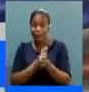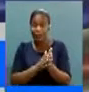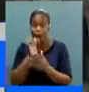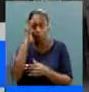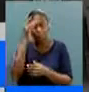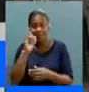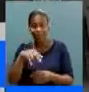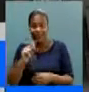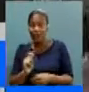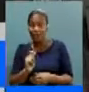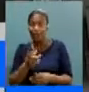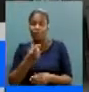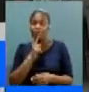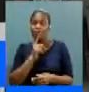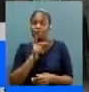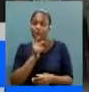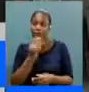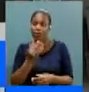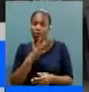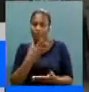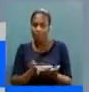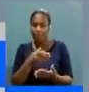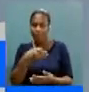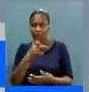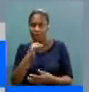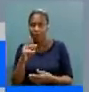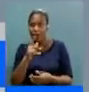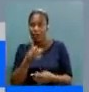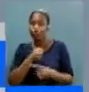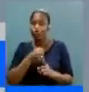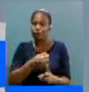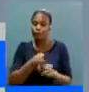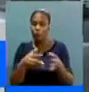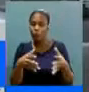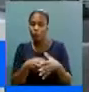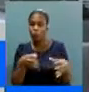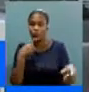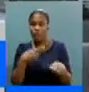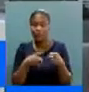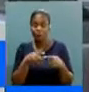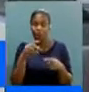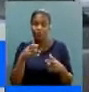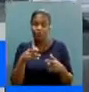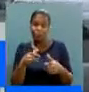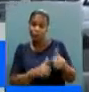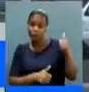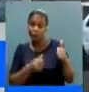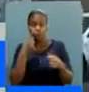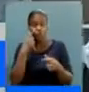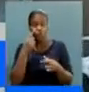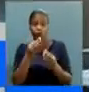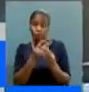do ine para lançar farpas o psv desafio não é produtiva da oposição para conhecer os bons resultados alcançados na